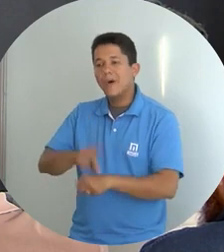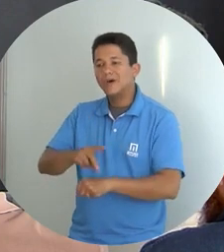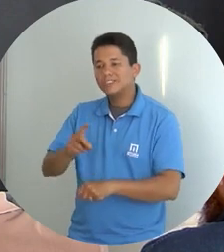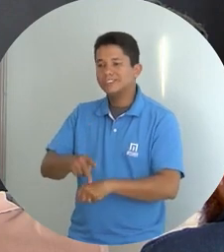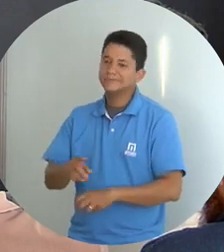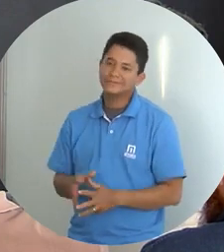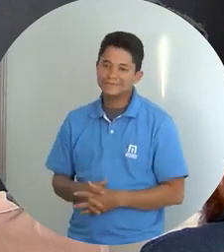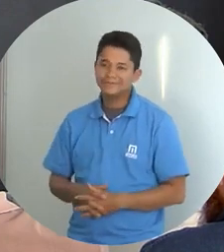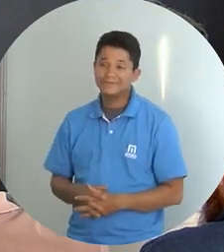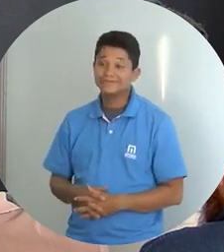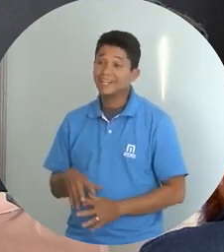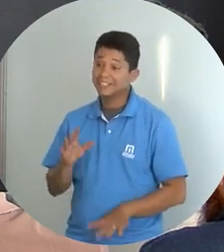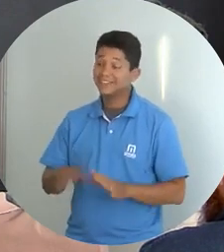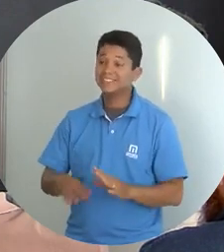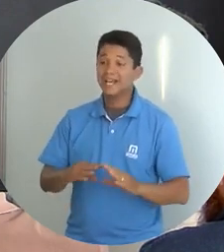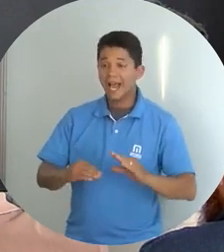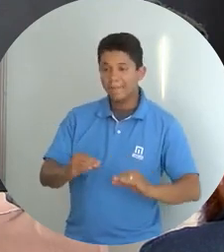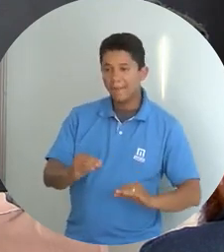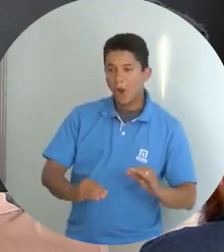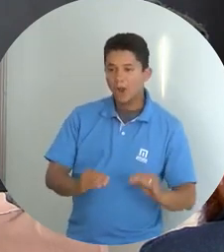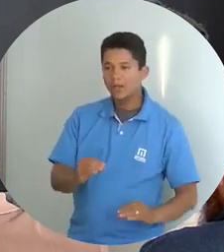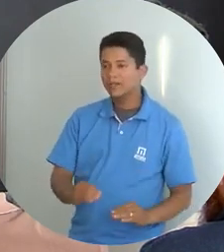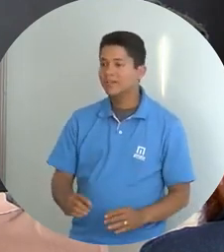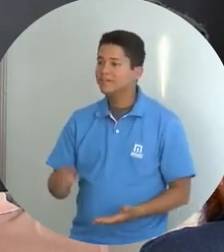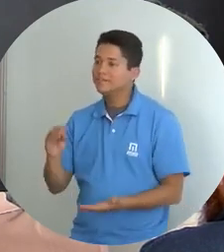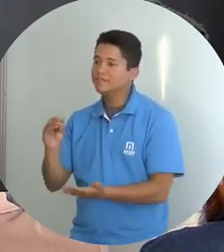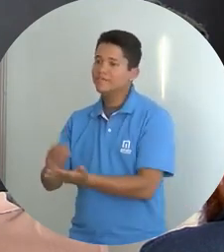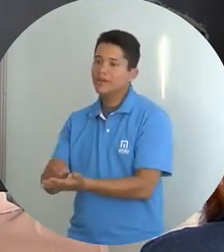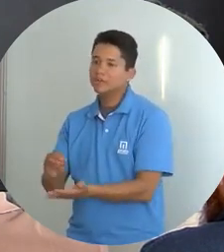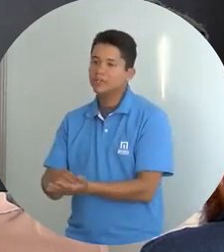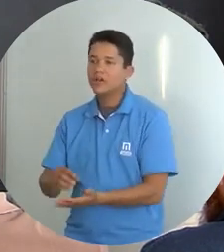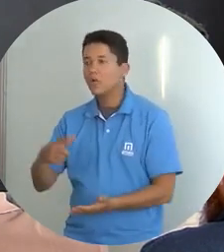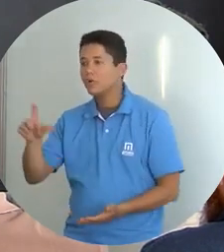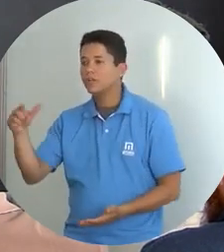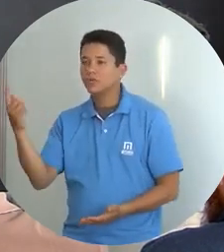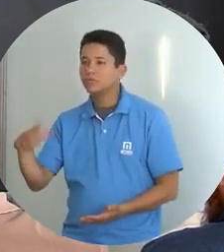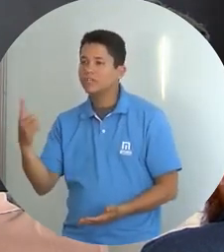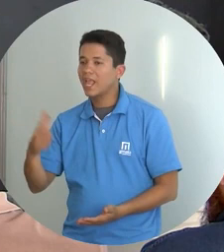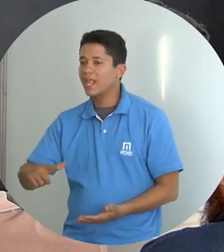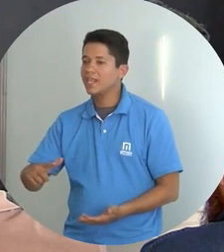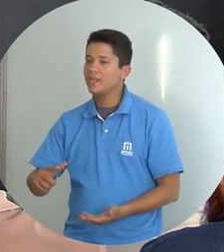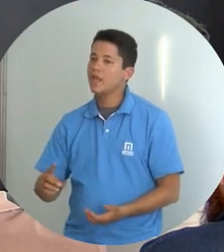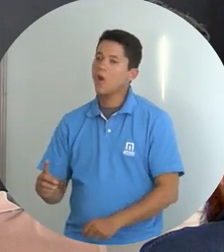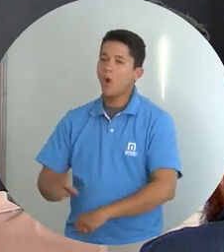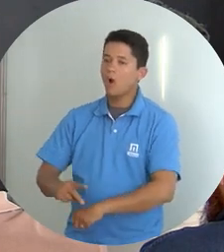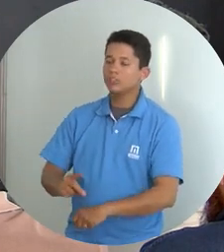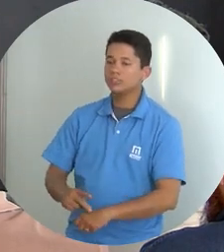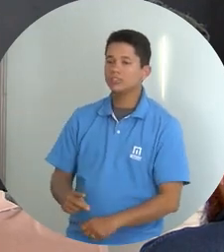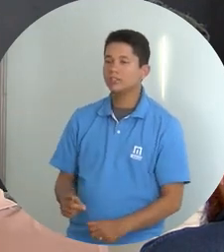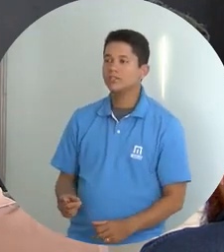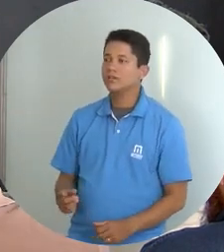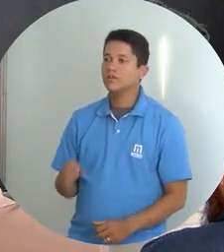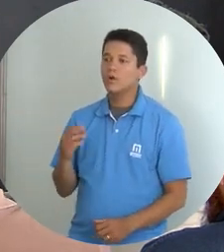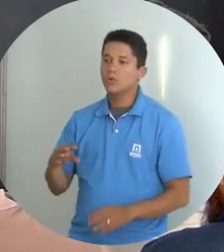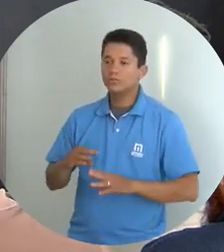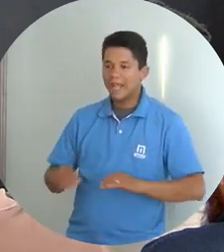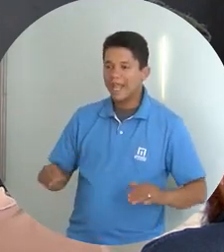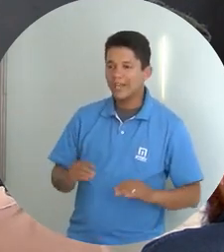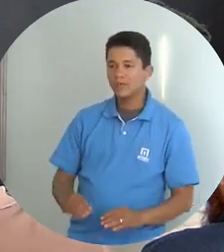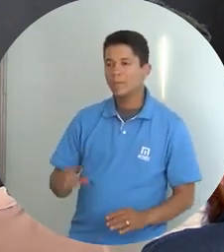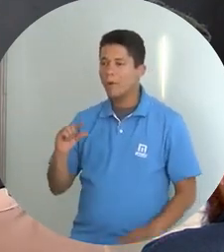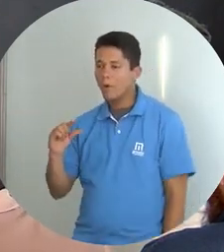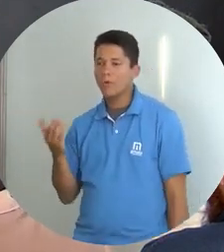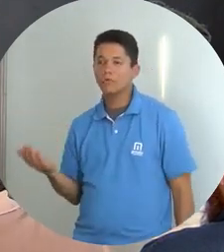pouca capacidade de suporte em uma rocha embaixo, ou pouco terreno competente, a gente